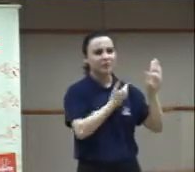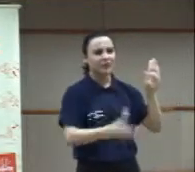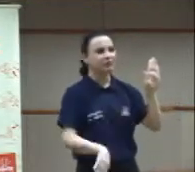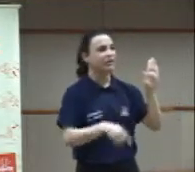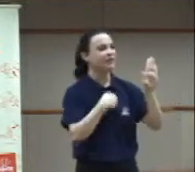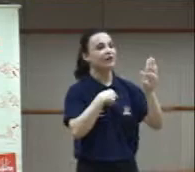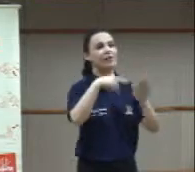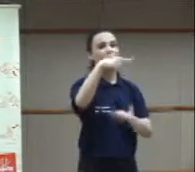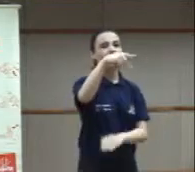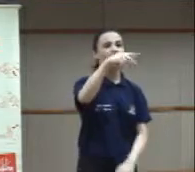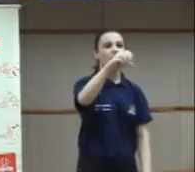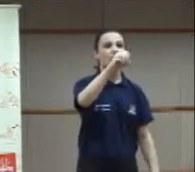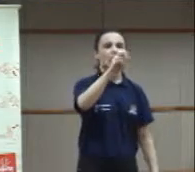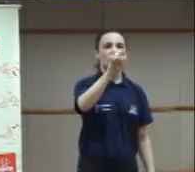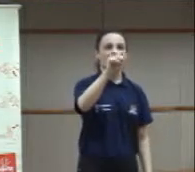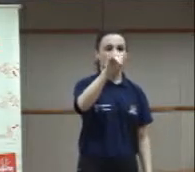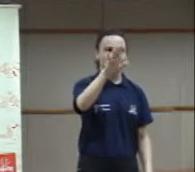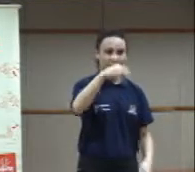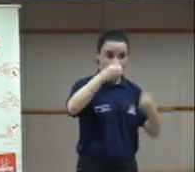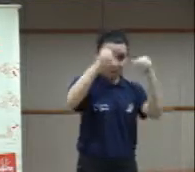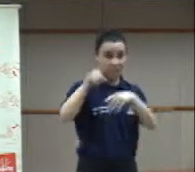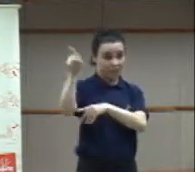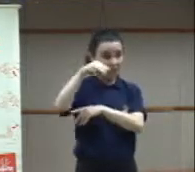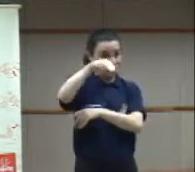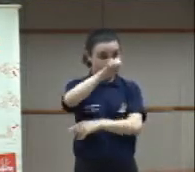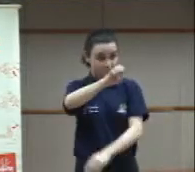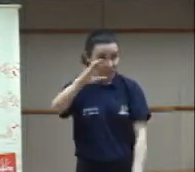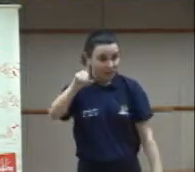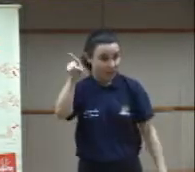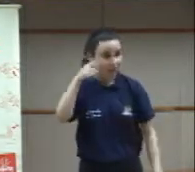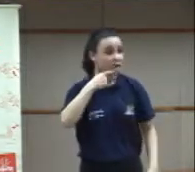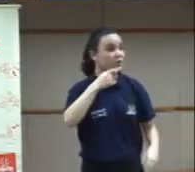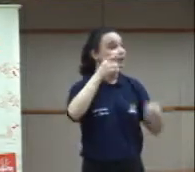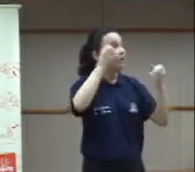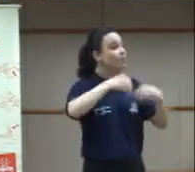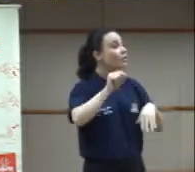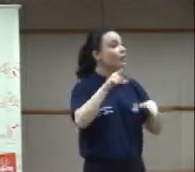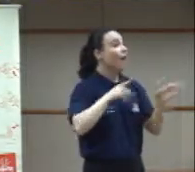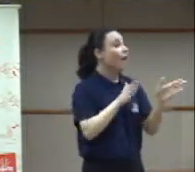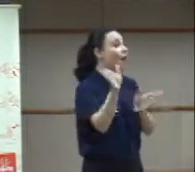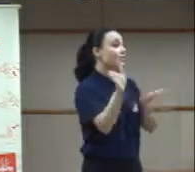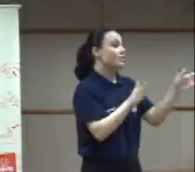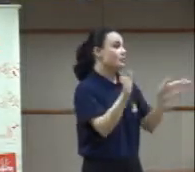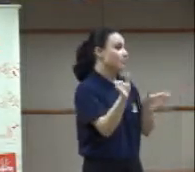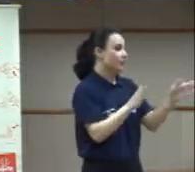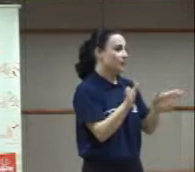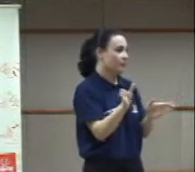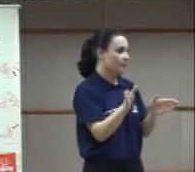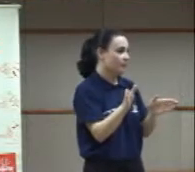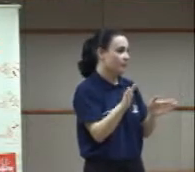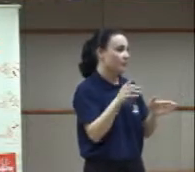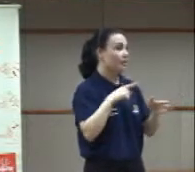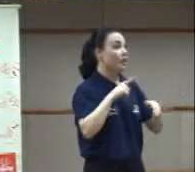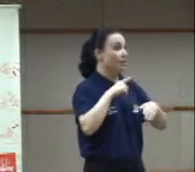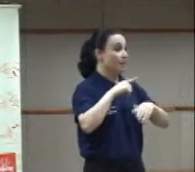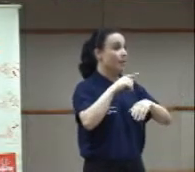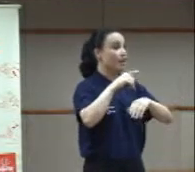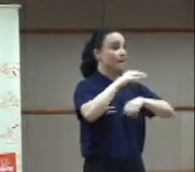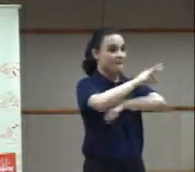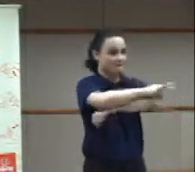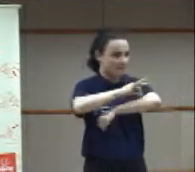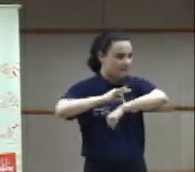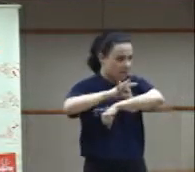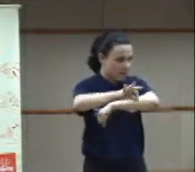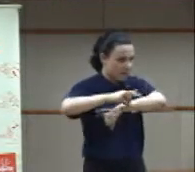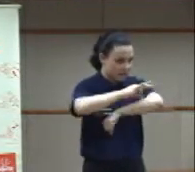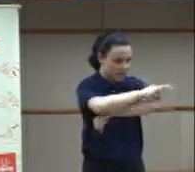oferecer condições de acessibilidade às pessoas com deficiência física e sensoriais. Está escrito ali. E